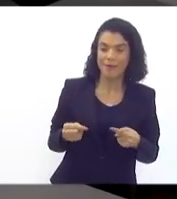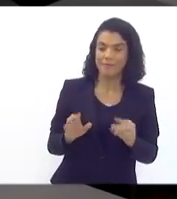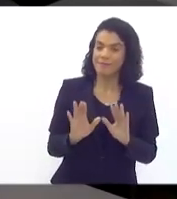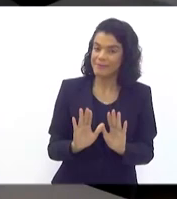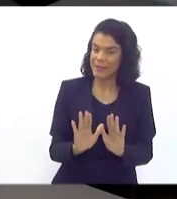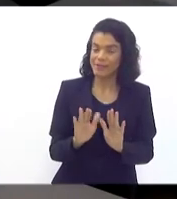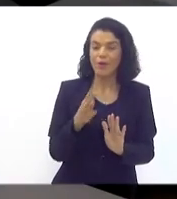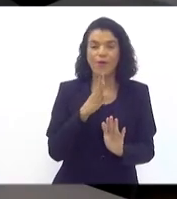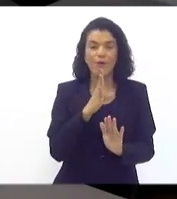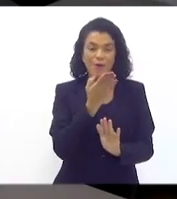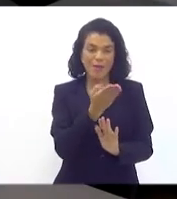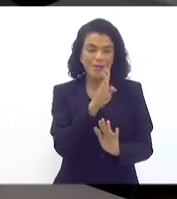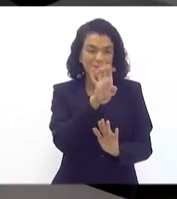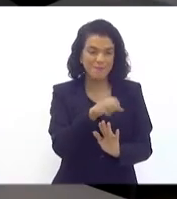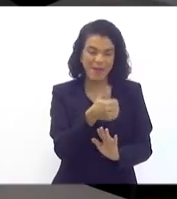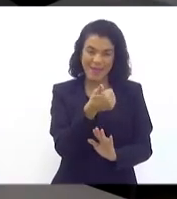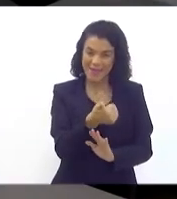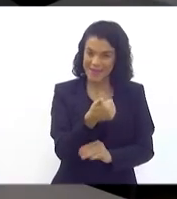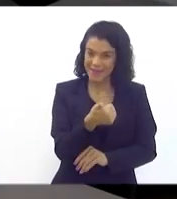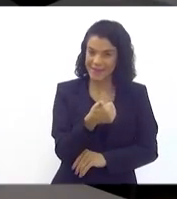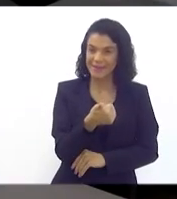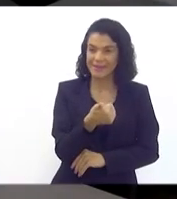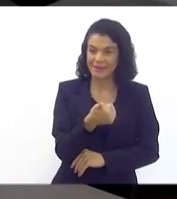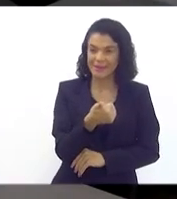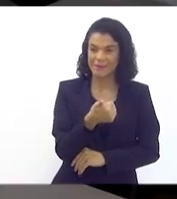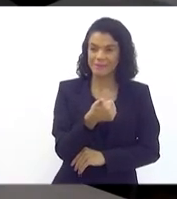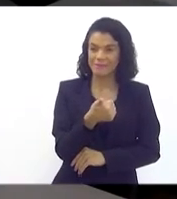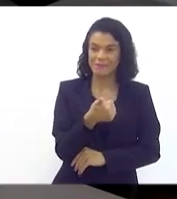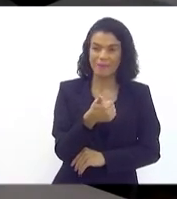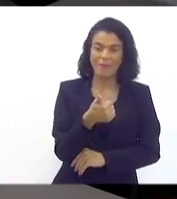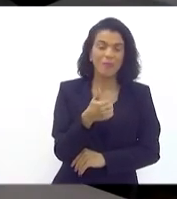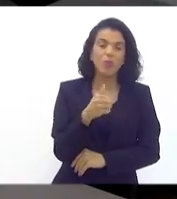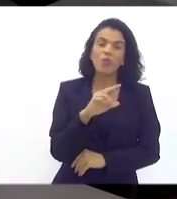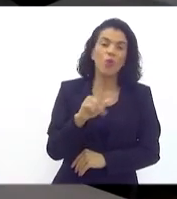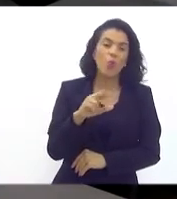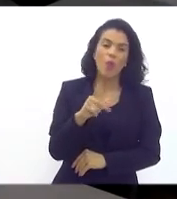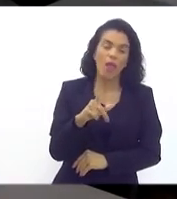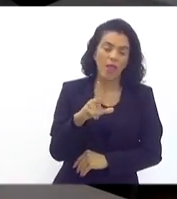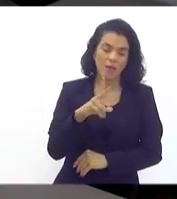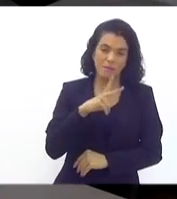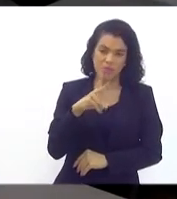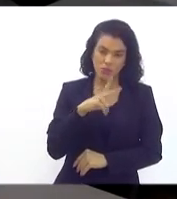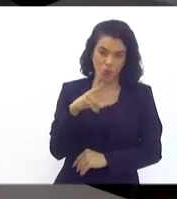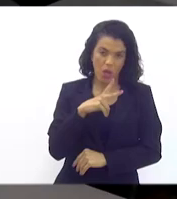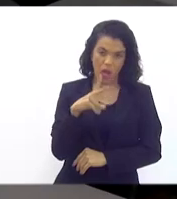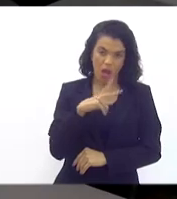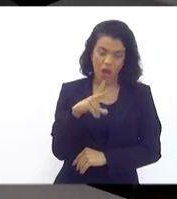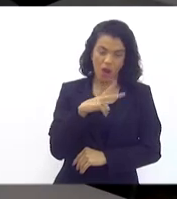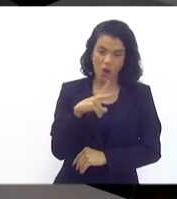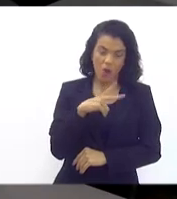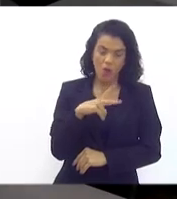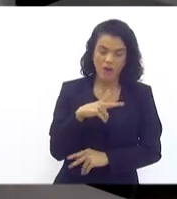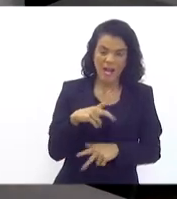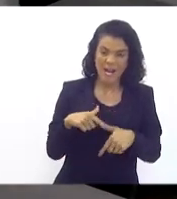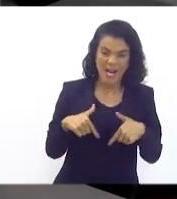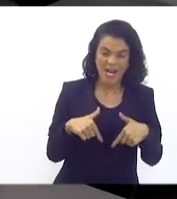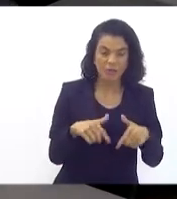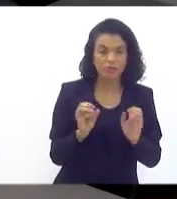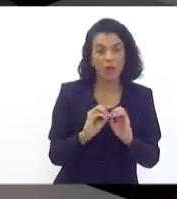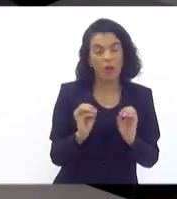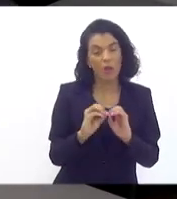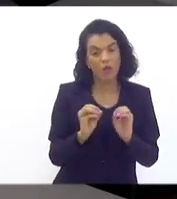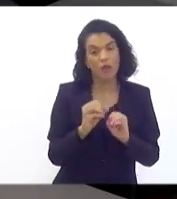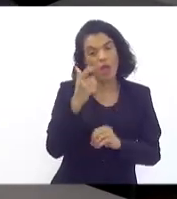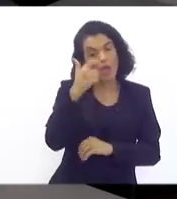certeza que conhecendo bem o senhor é que não é nada Pessoal Então gostaria primeiro de registrar